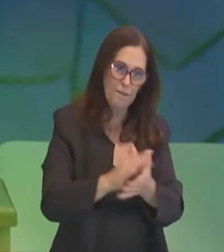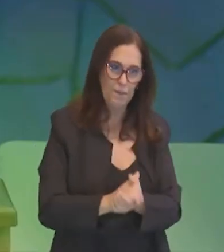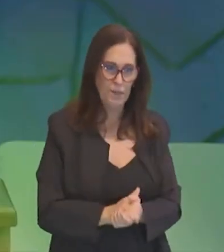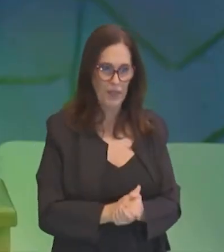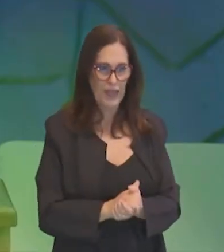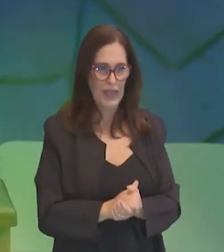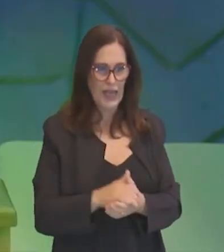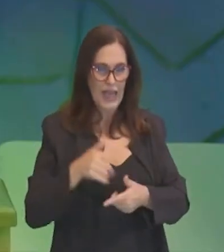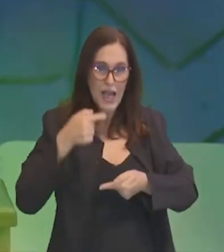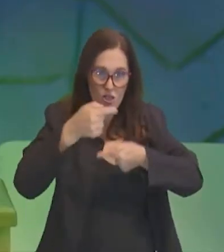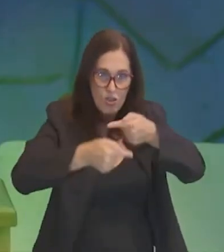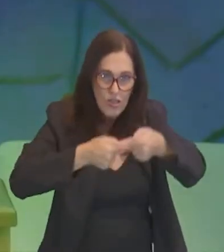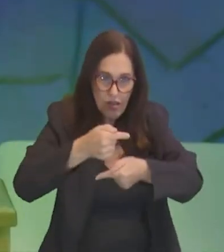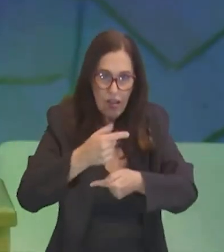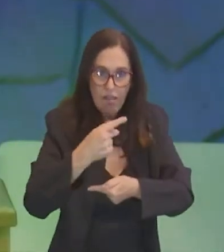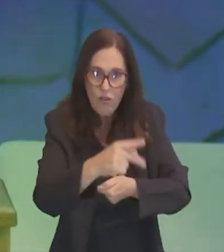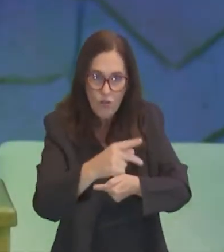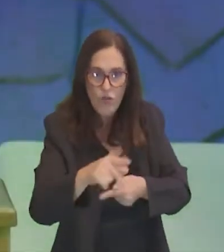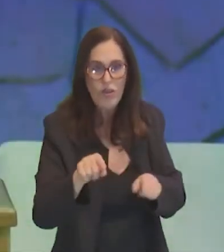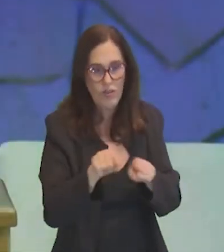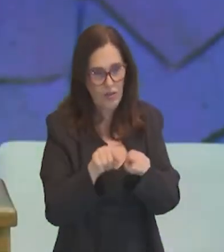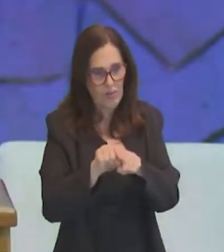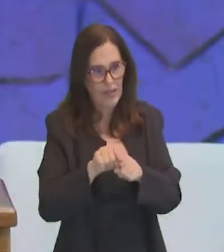descendência de vocês.